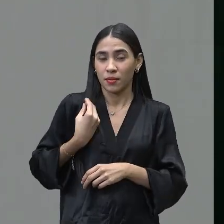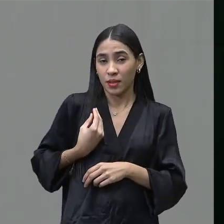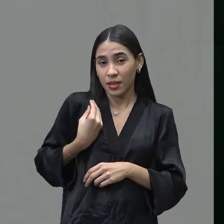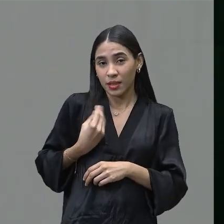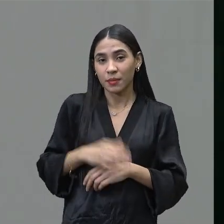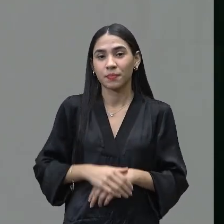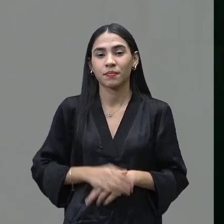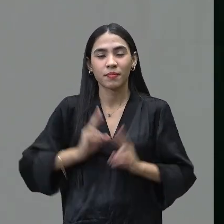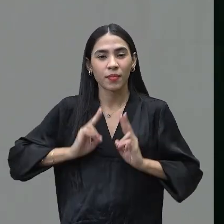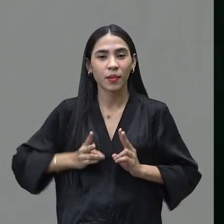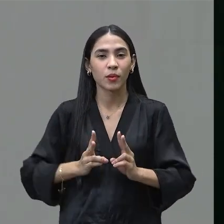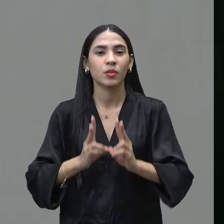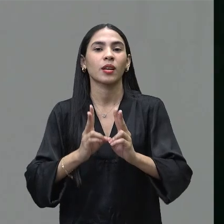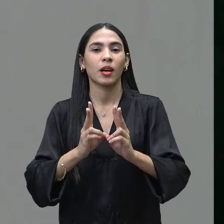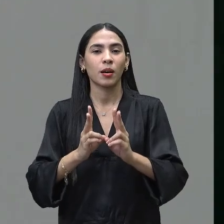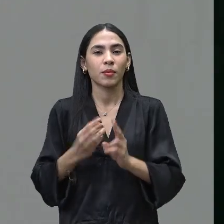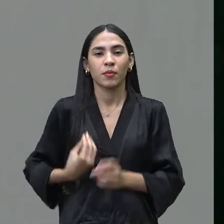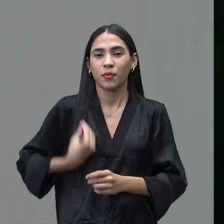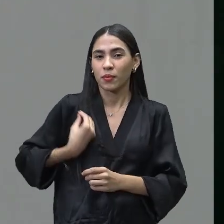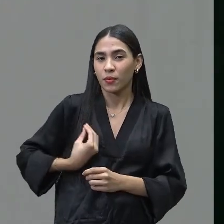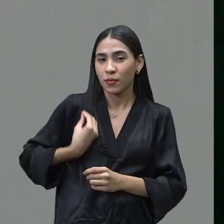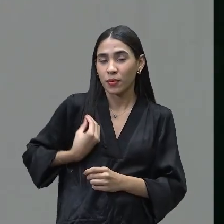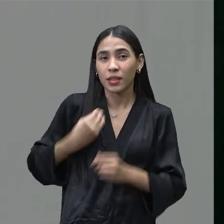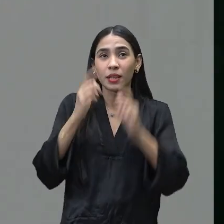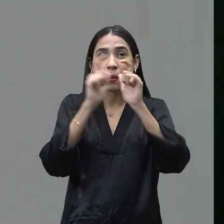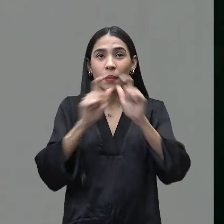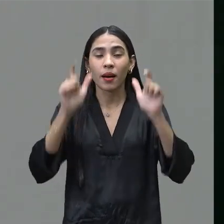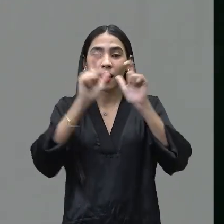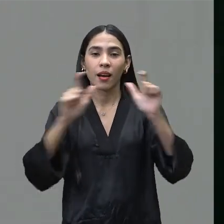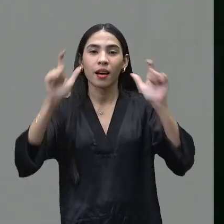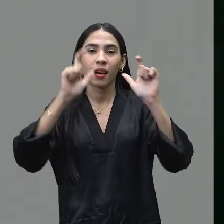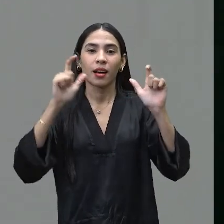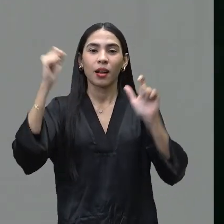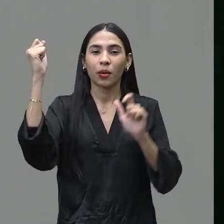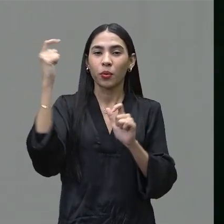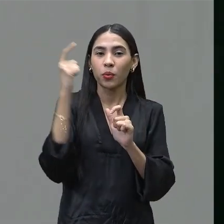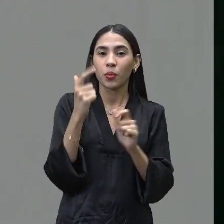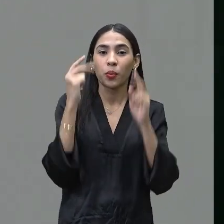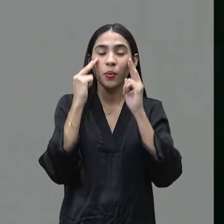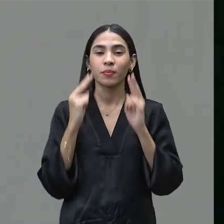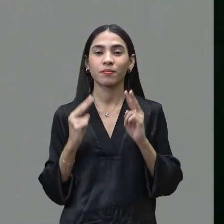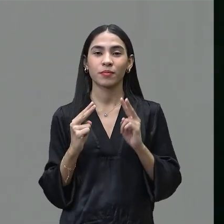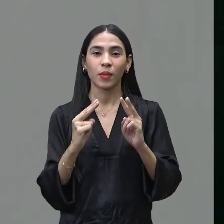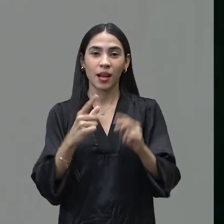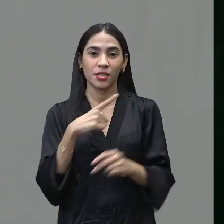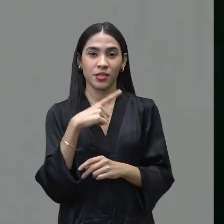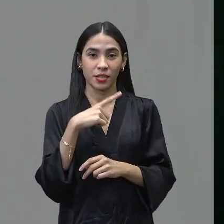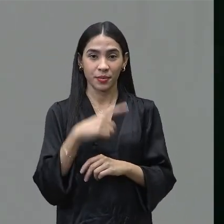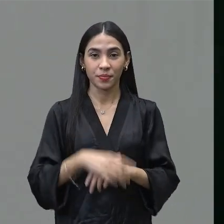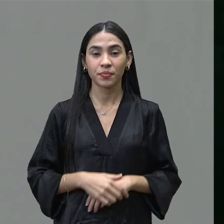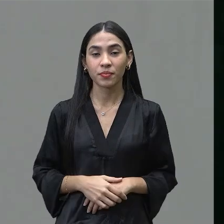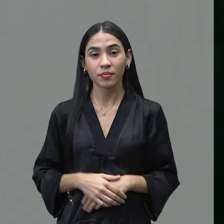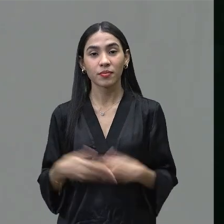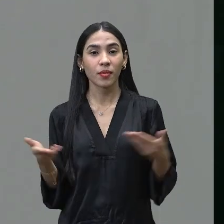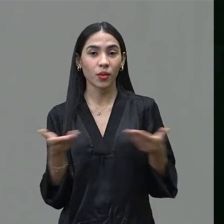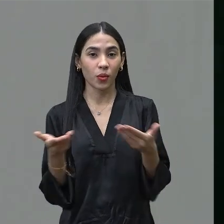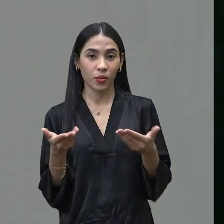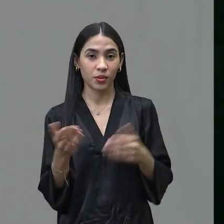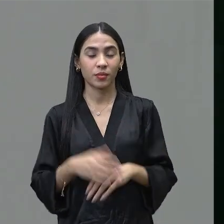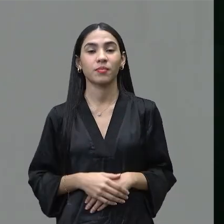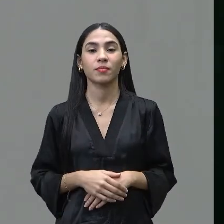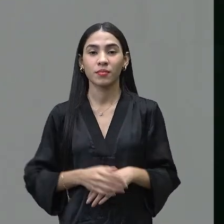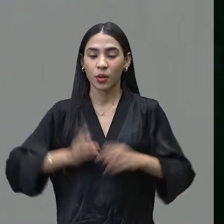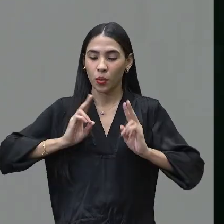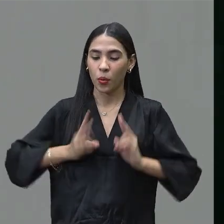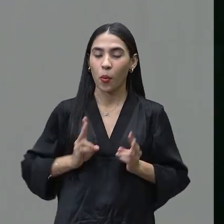mão, a vista deslumbrada, tive da luz que teu olhar continha. Hoje,